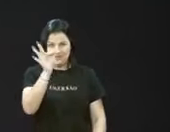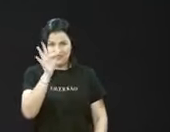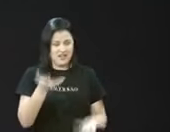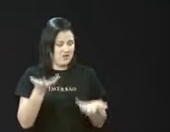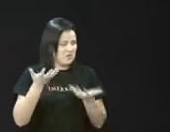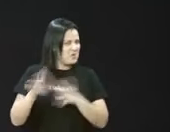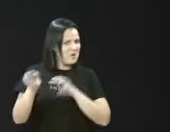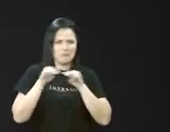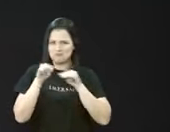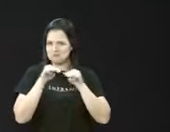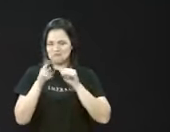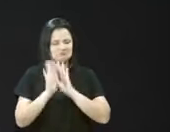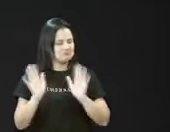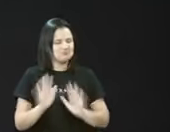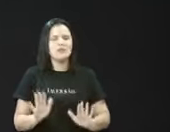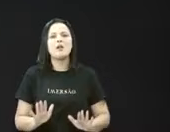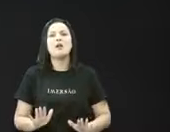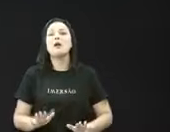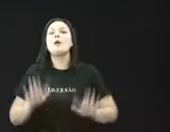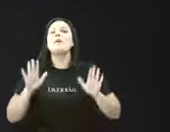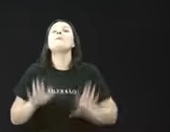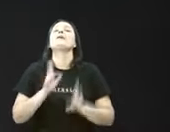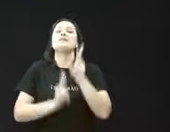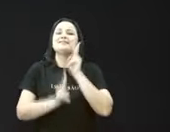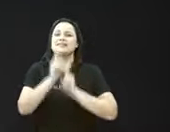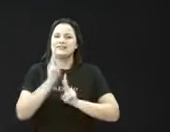Aí ele diz: mas toda vez que eu pensava,